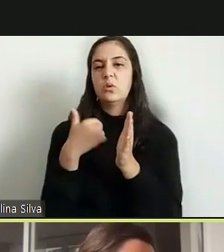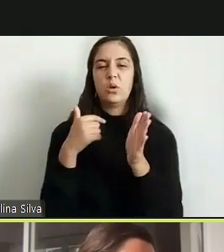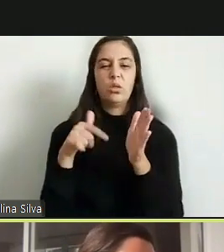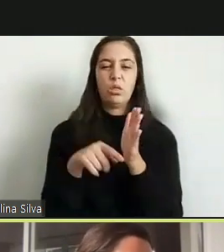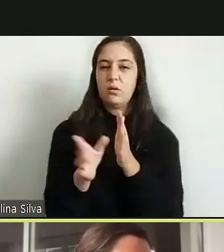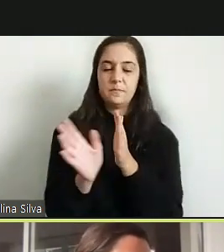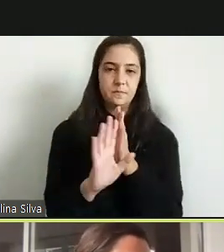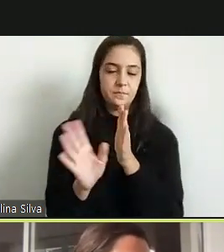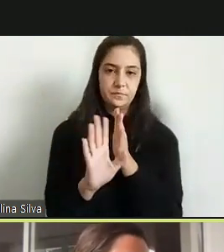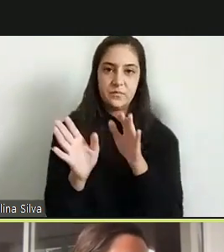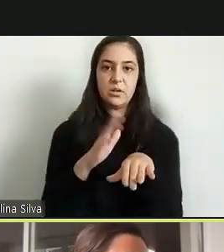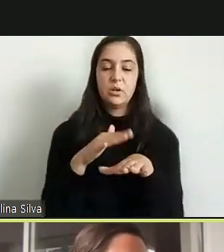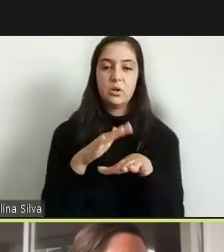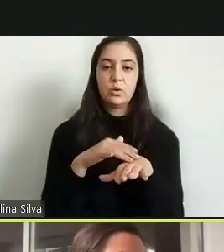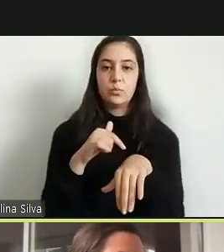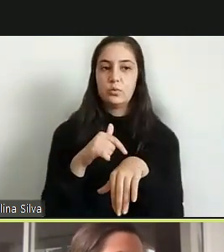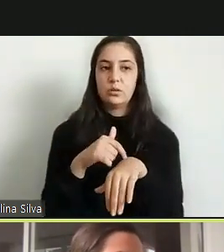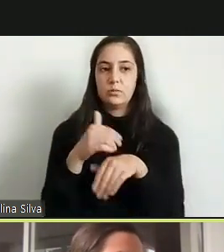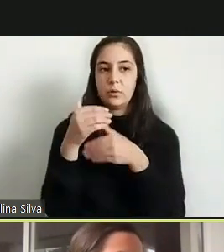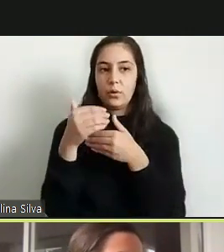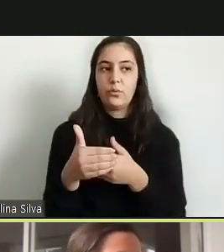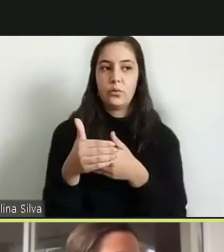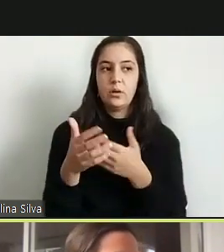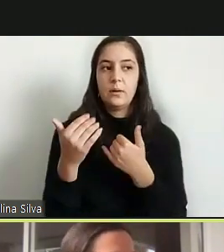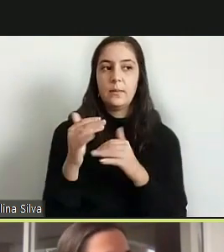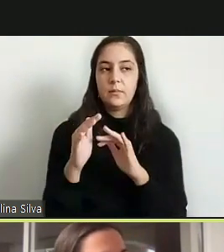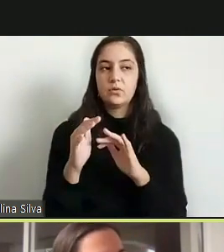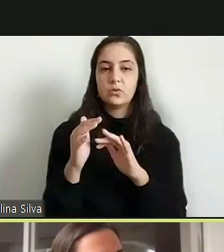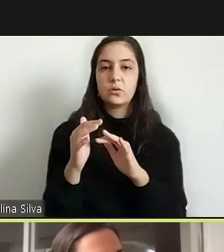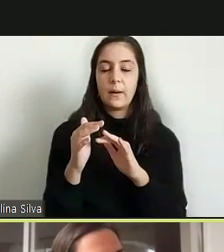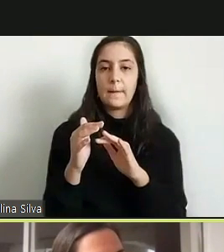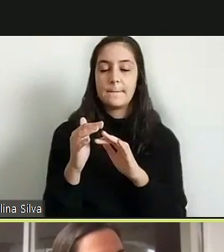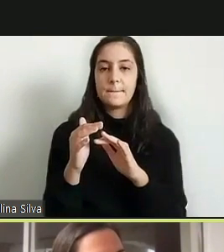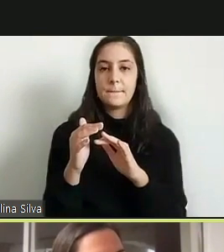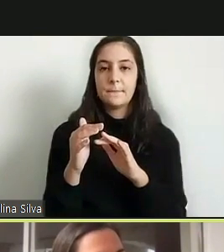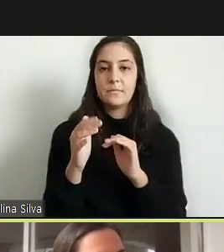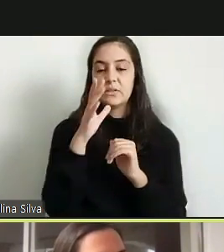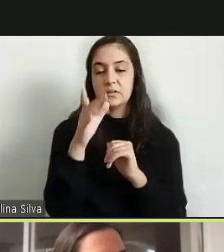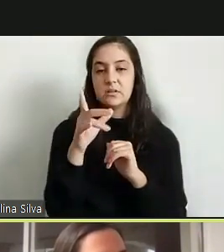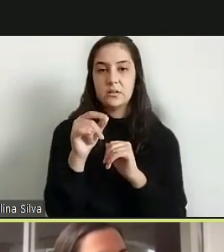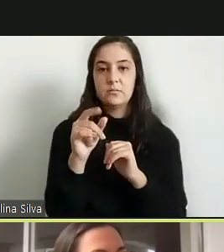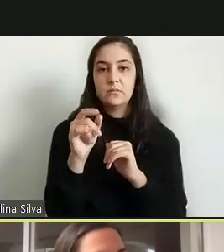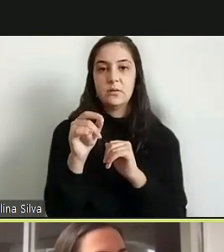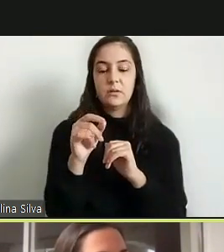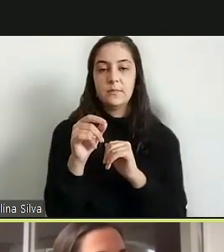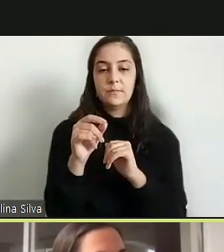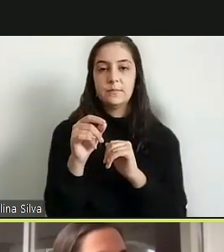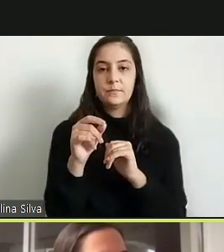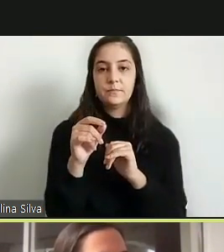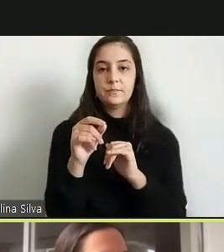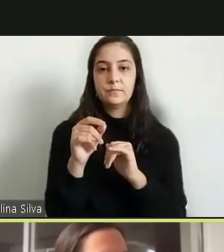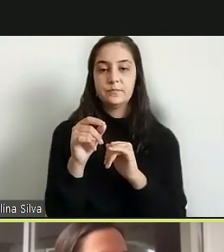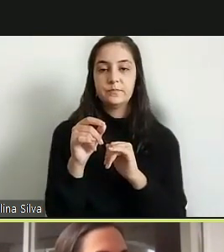porque realmente o tempo é parco, mas também referir ainda em relação aos